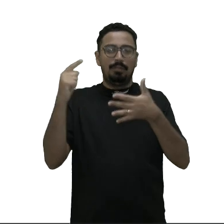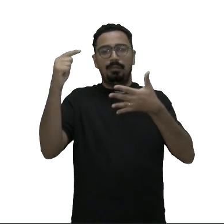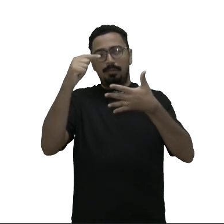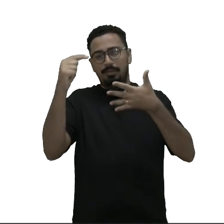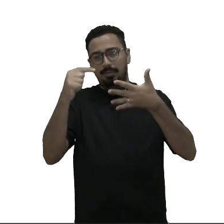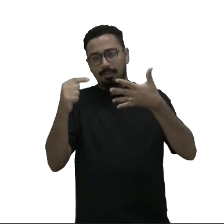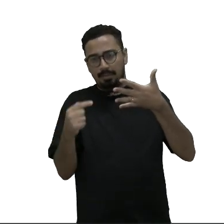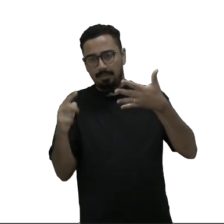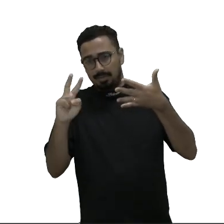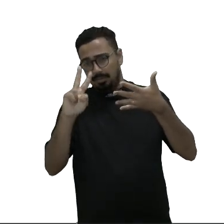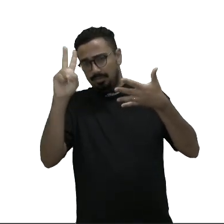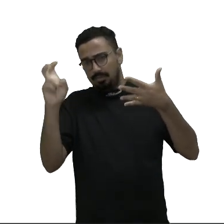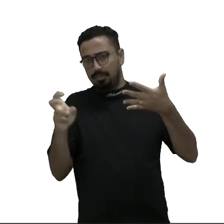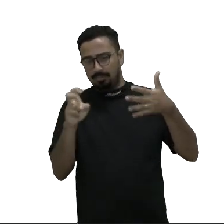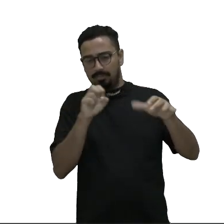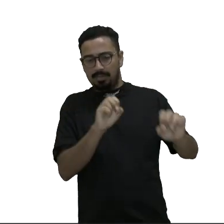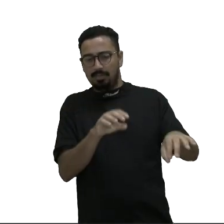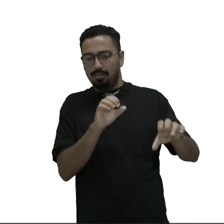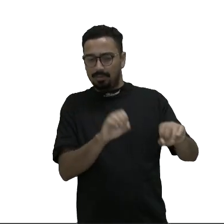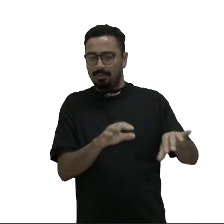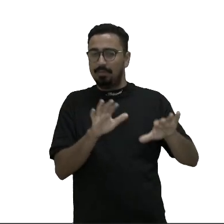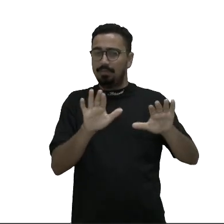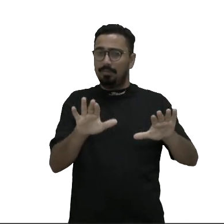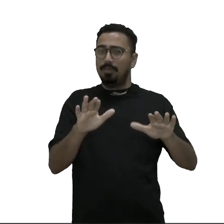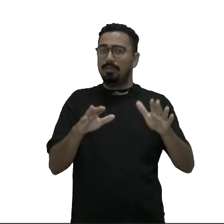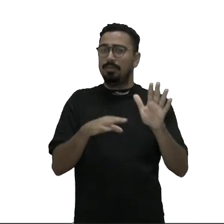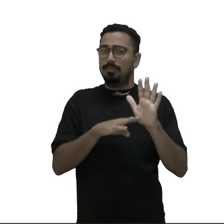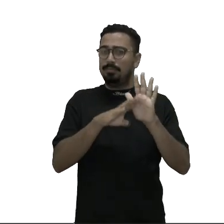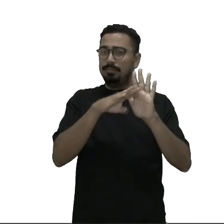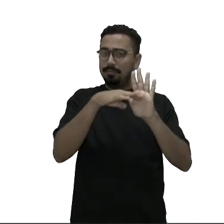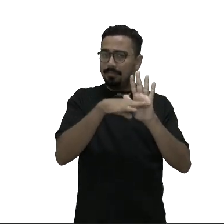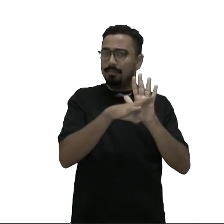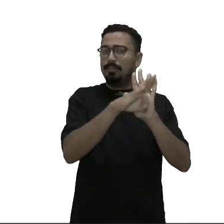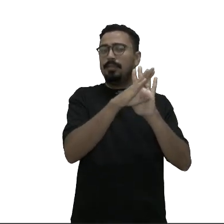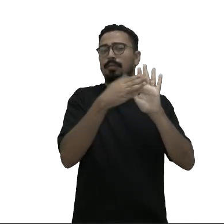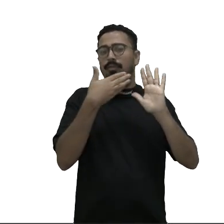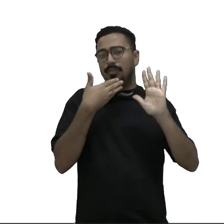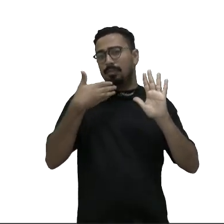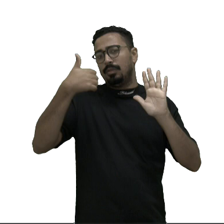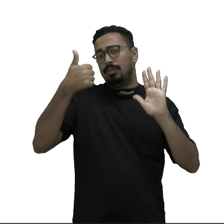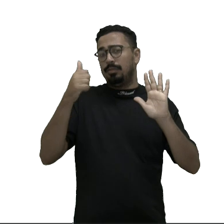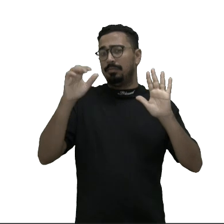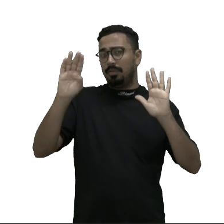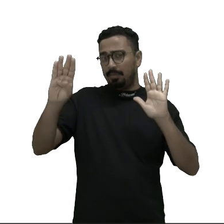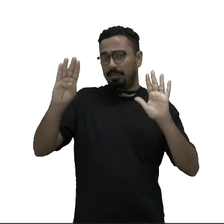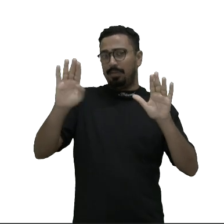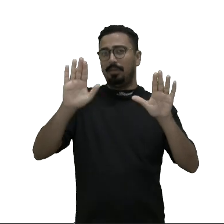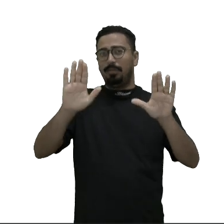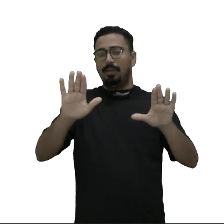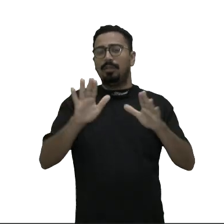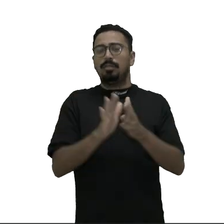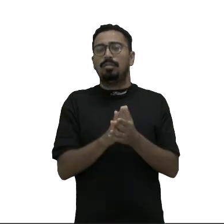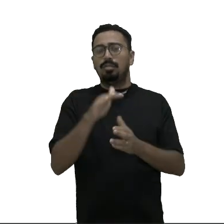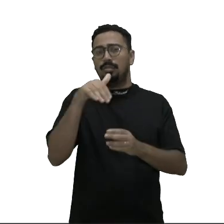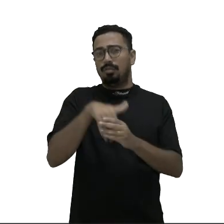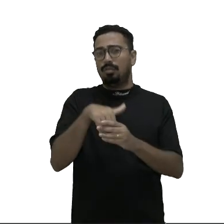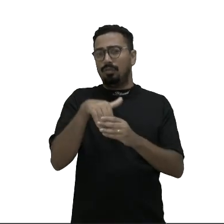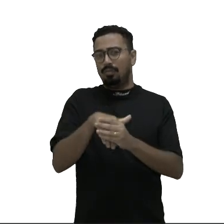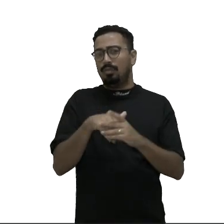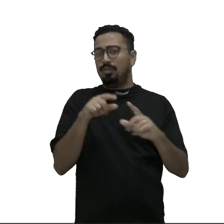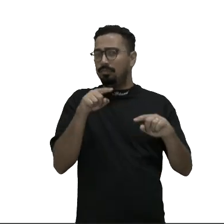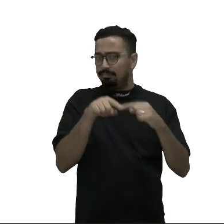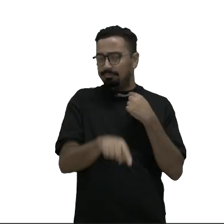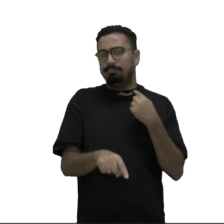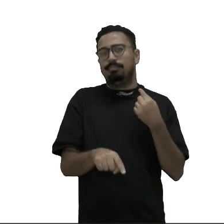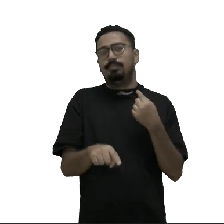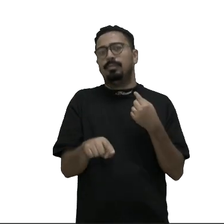também relacionados à educação, o índice foi um pouco melhor, o índice foi B, e ainda assim nosso voto foi contrário às